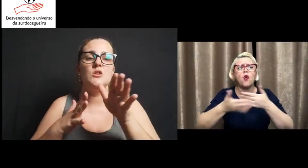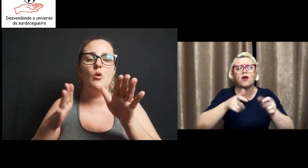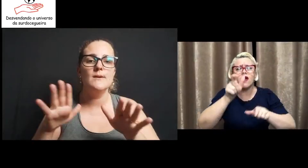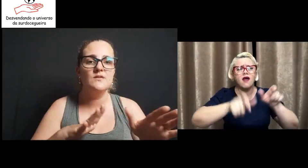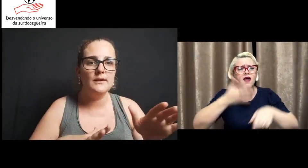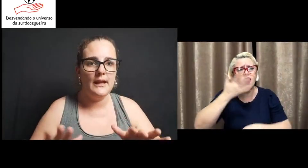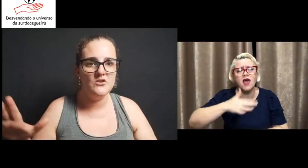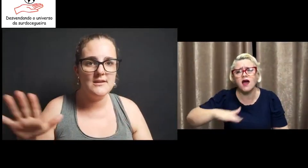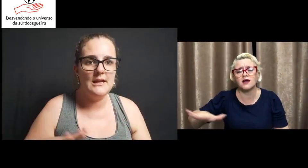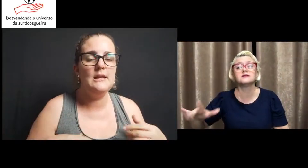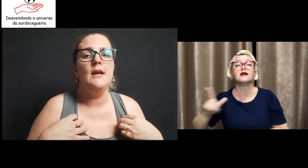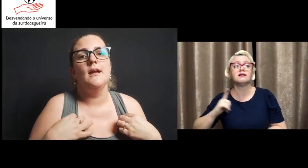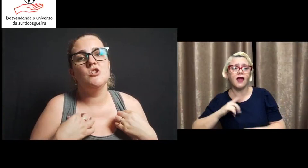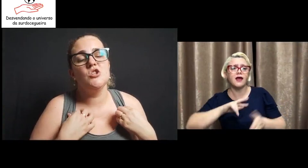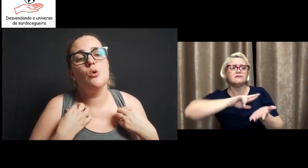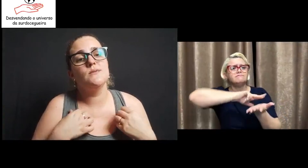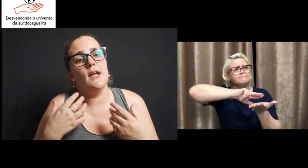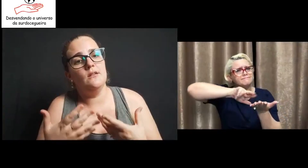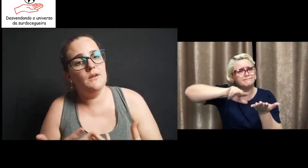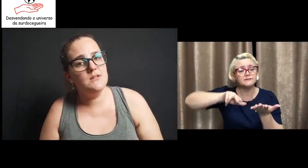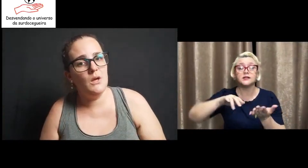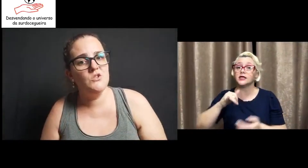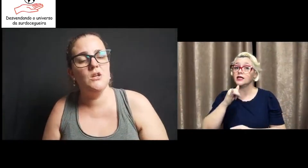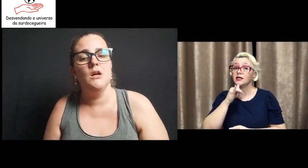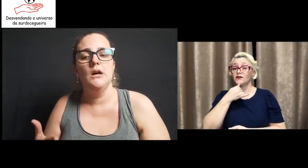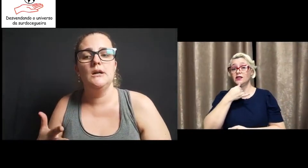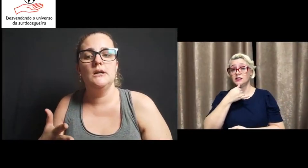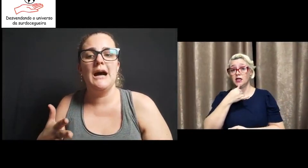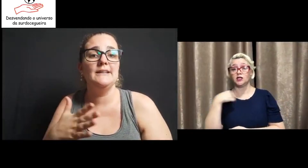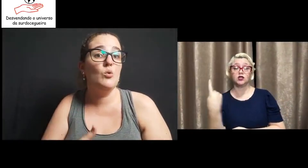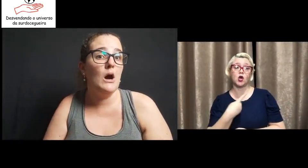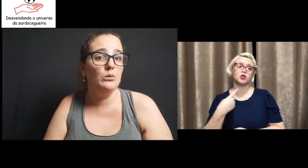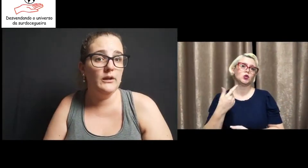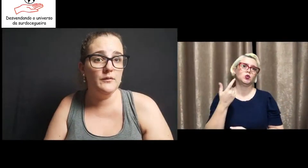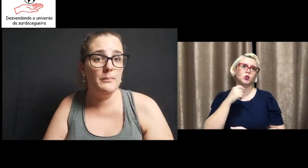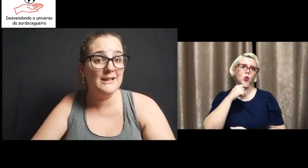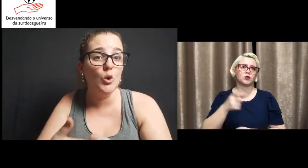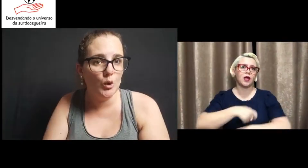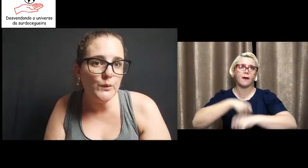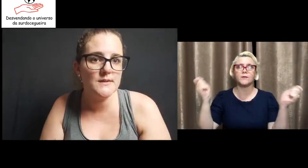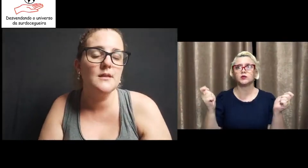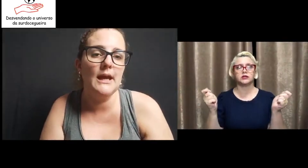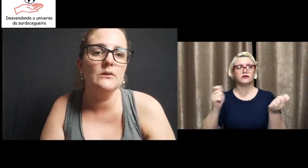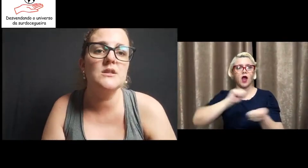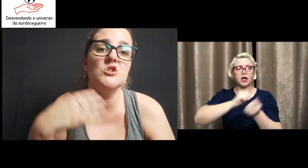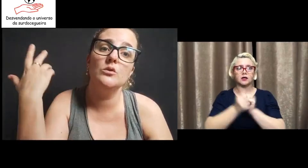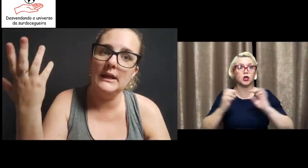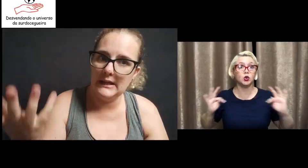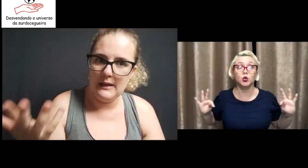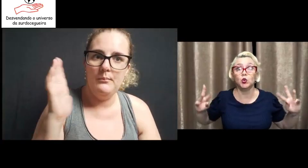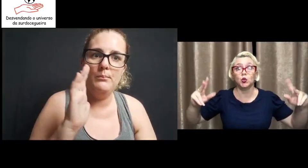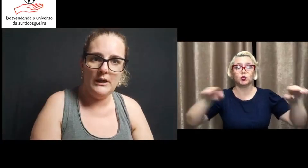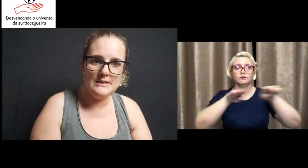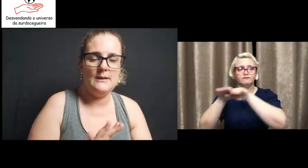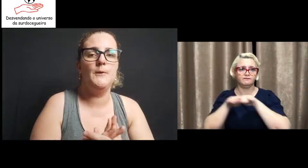a gente tem algumas vertentes aí. A gente não consegue, infelizmente, adequar um livro para todos, né? No sentido de